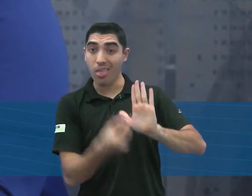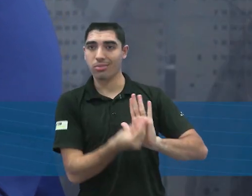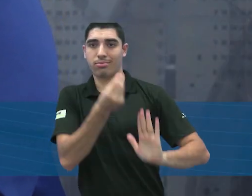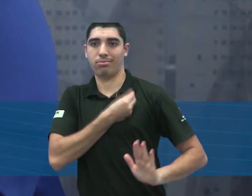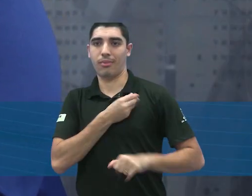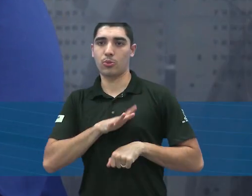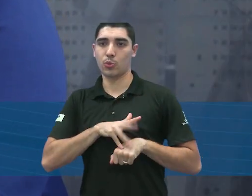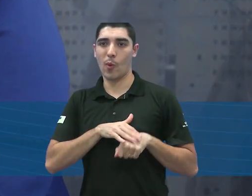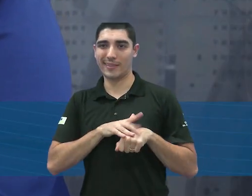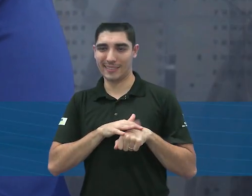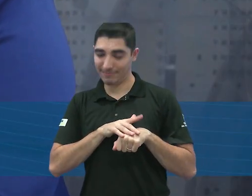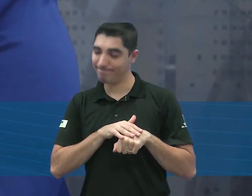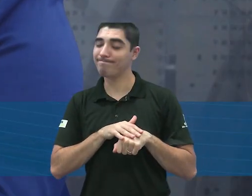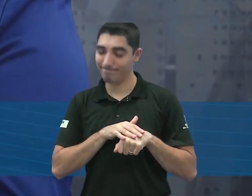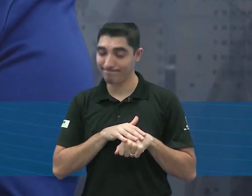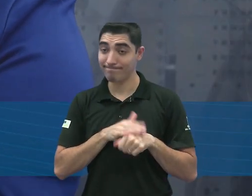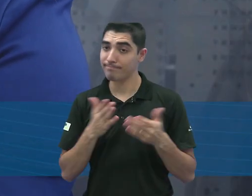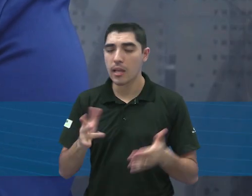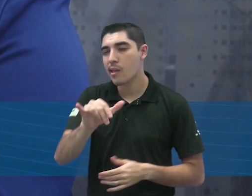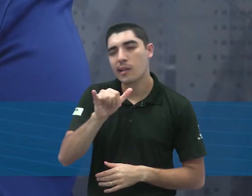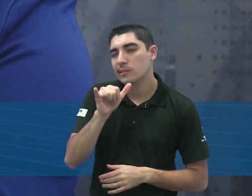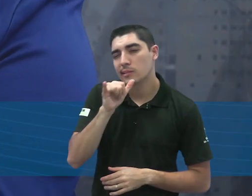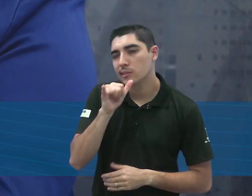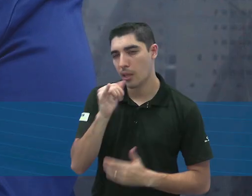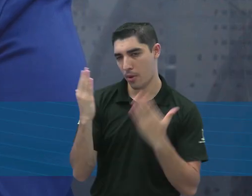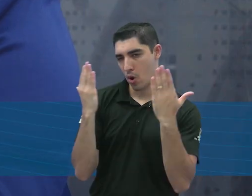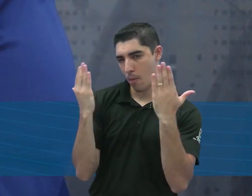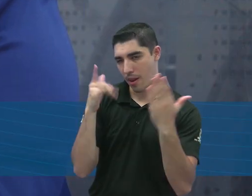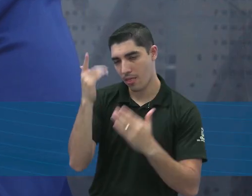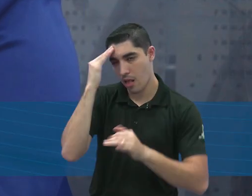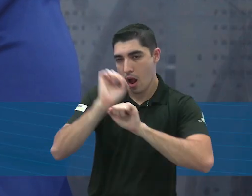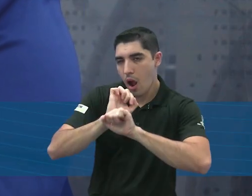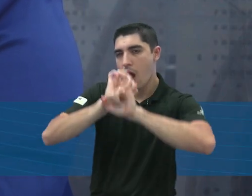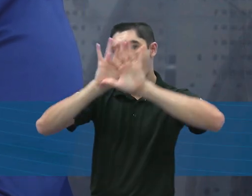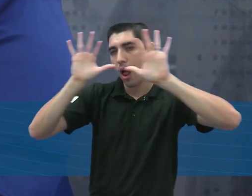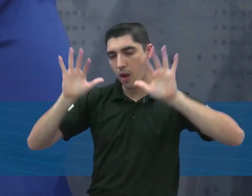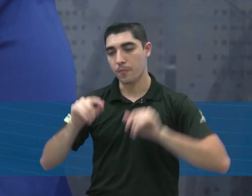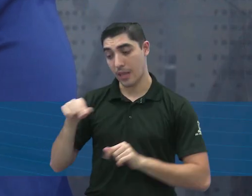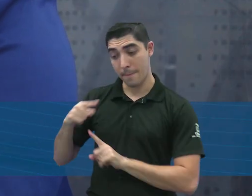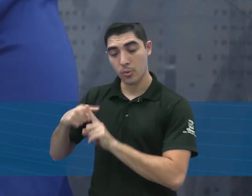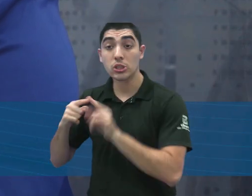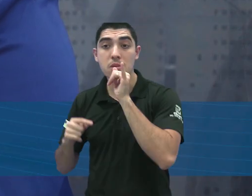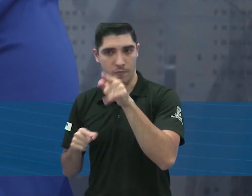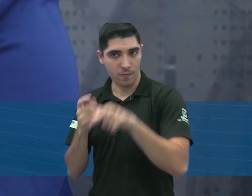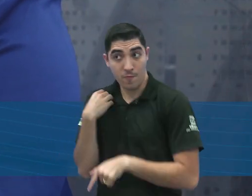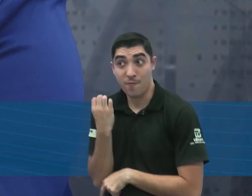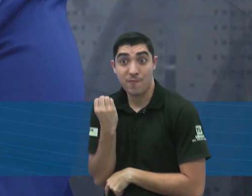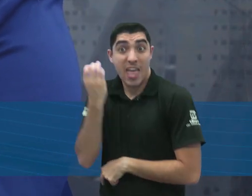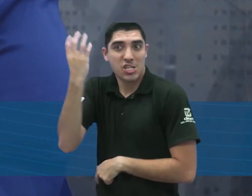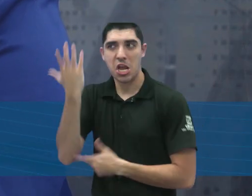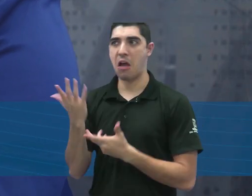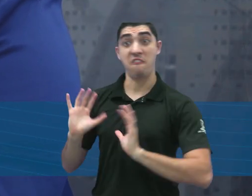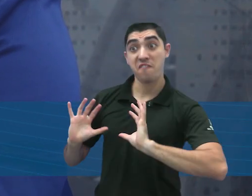é o negativo que a gente fala, né? Então, um exemplo rápido aqui de um estresse positivo, né? Quando a gente tem uma viagem que a gente vai fazer, um